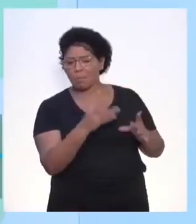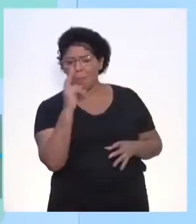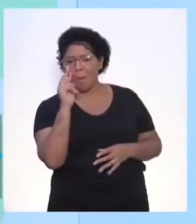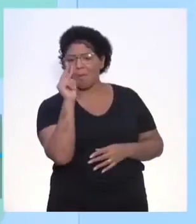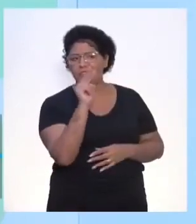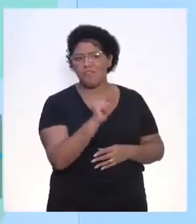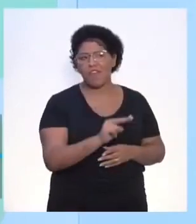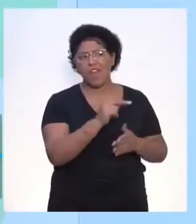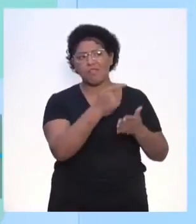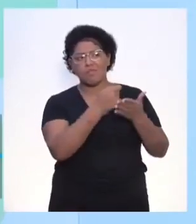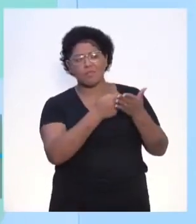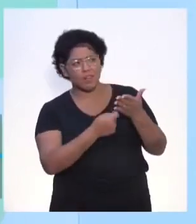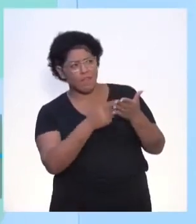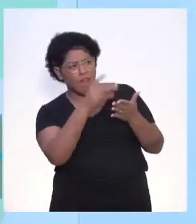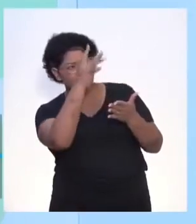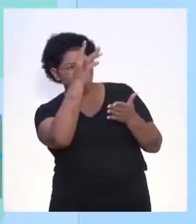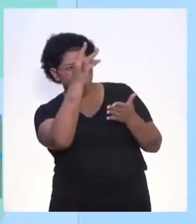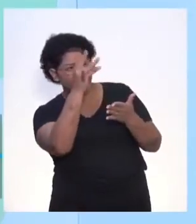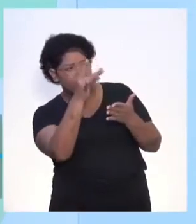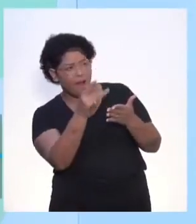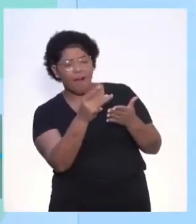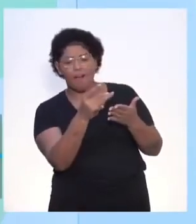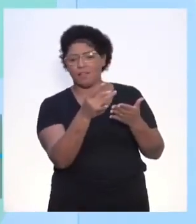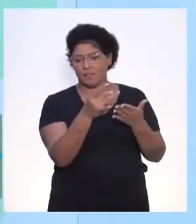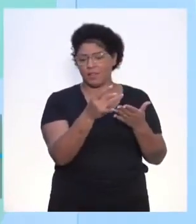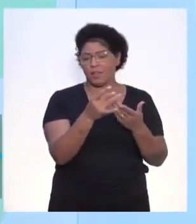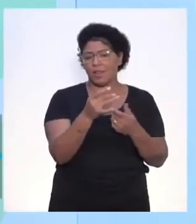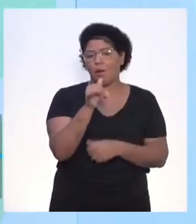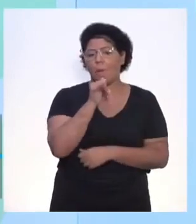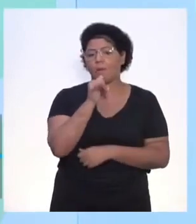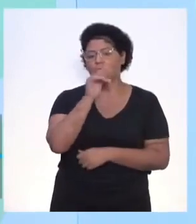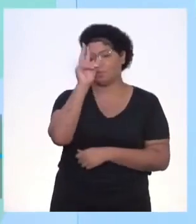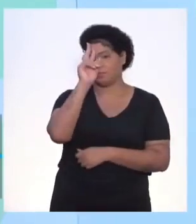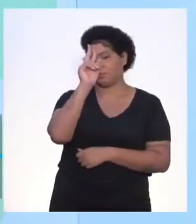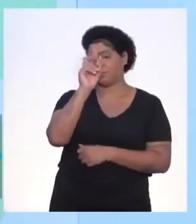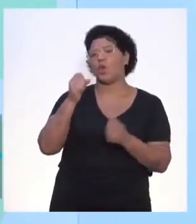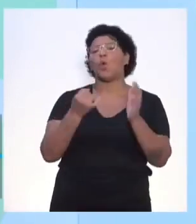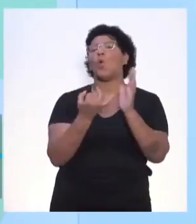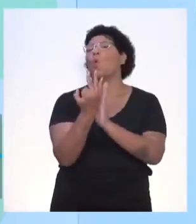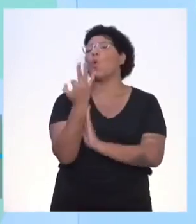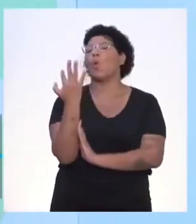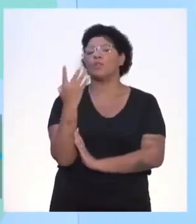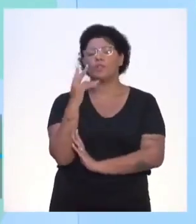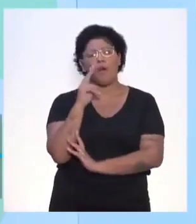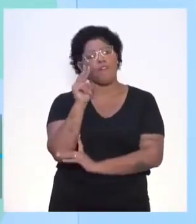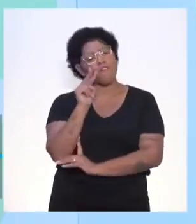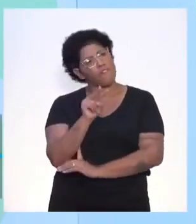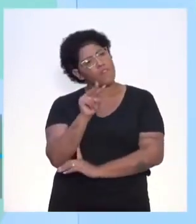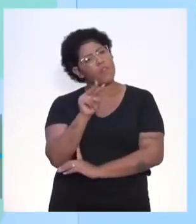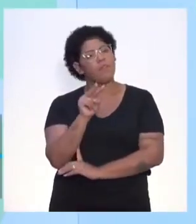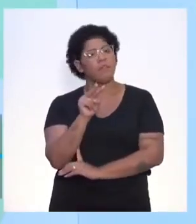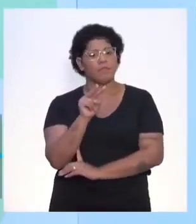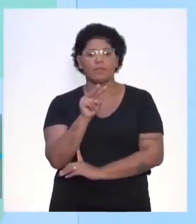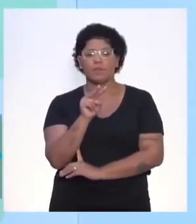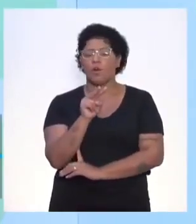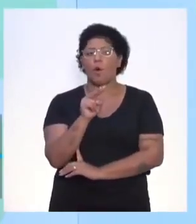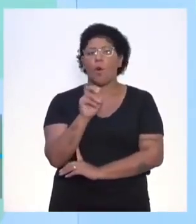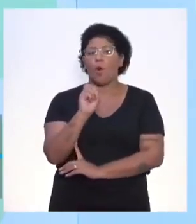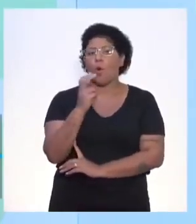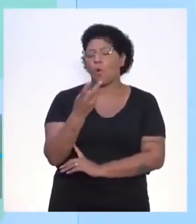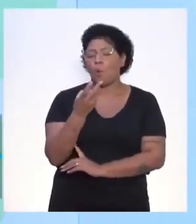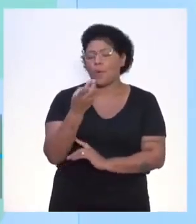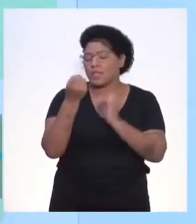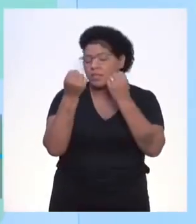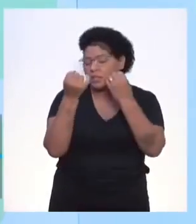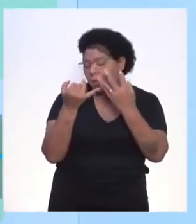precisamos descrever a nossa história, né, professora? Quantas vezes a gente é pego nessa situação, começa a contar alguma coisa e o outro pergunta,